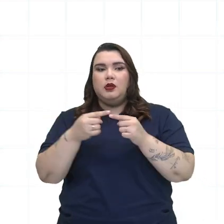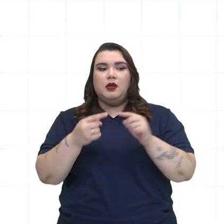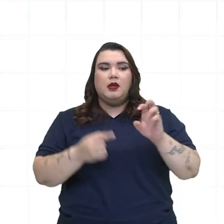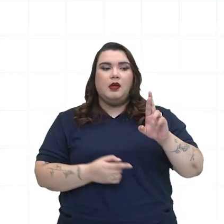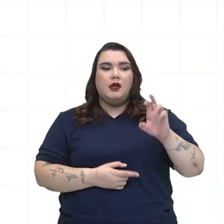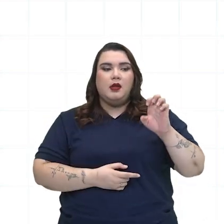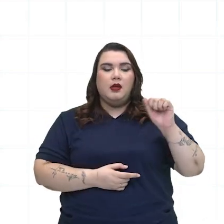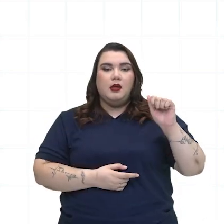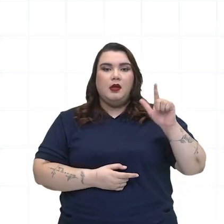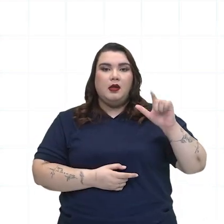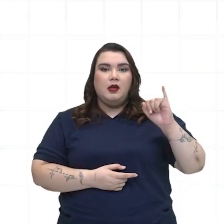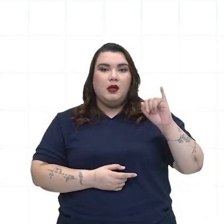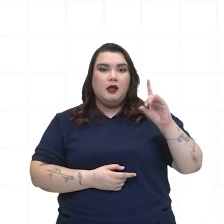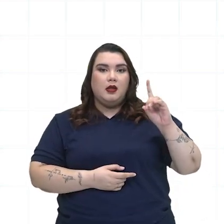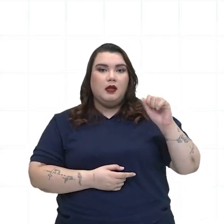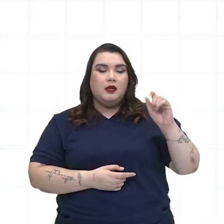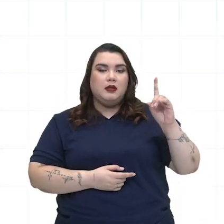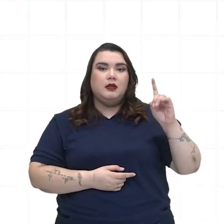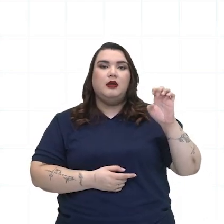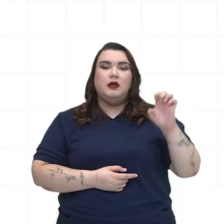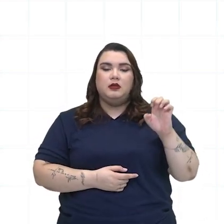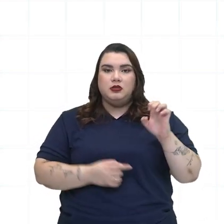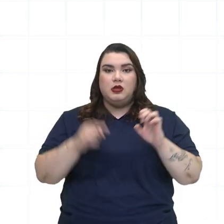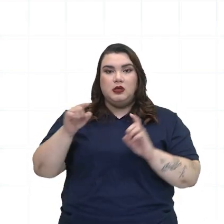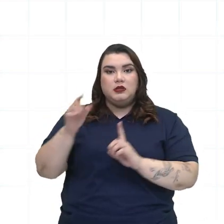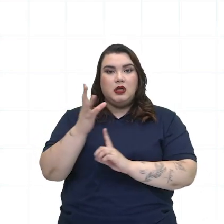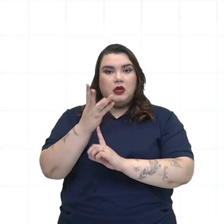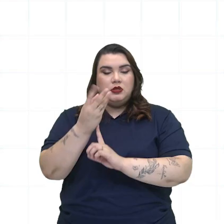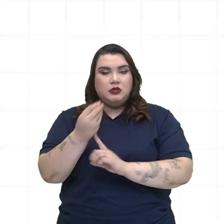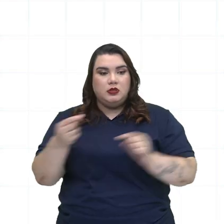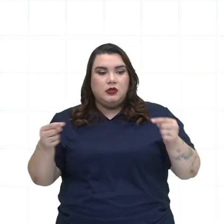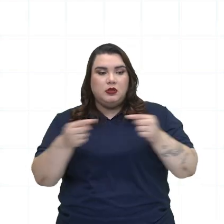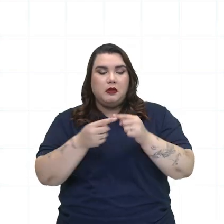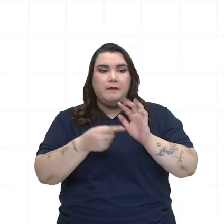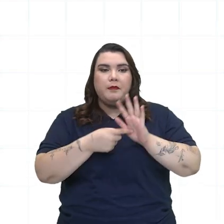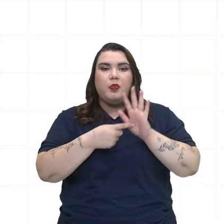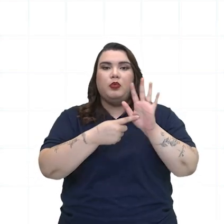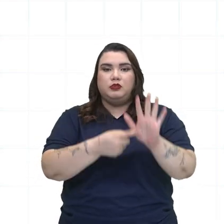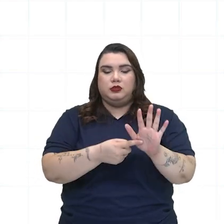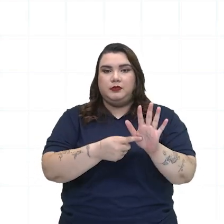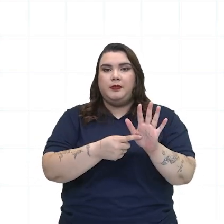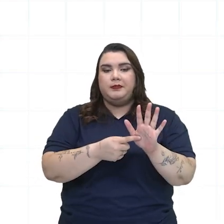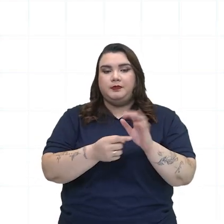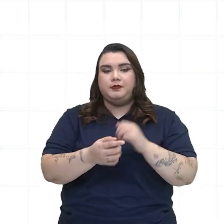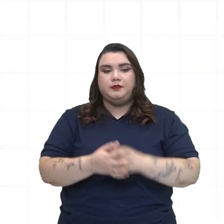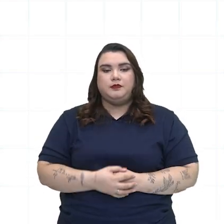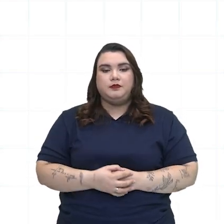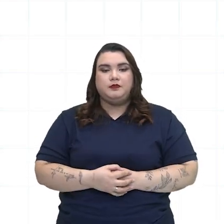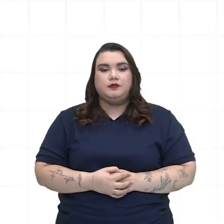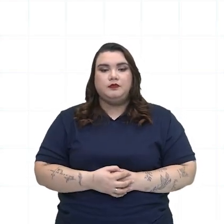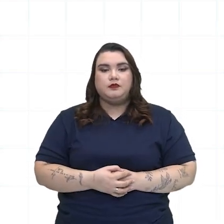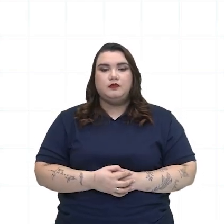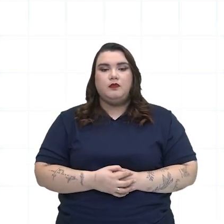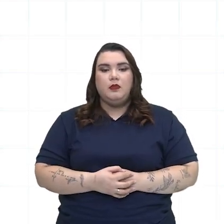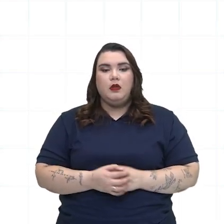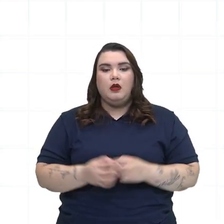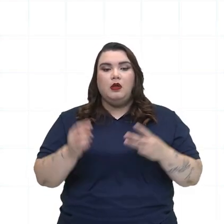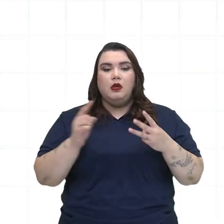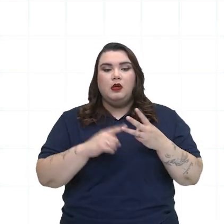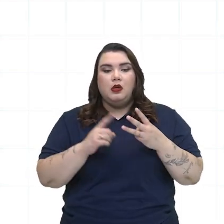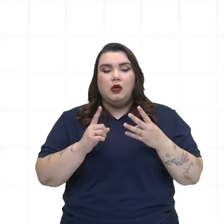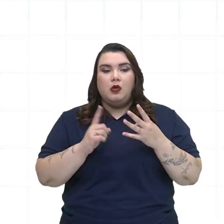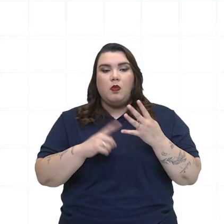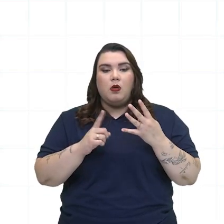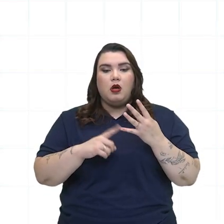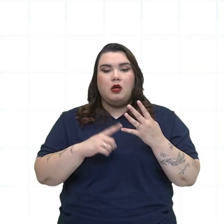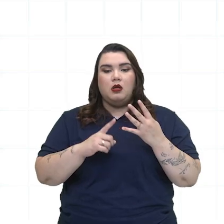Eles queriam, o artista realista, ele queria trazer a realidade exatamente como ela era. A realidade